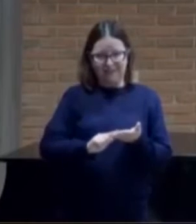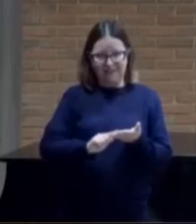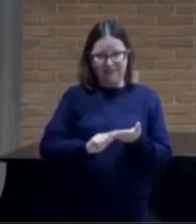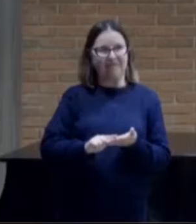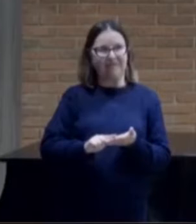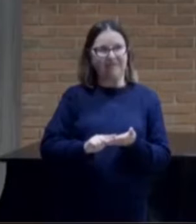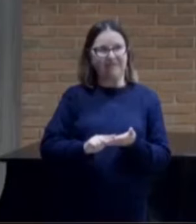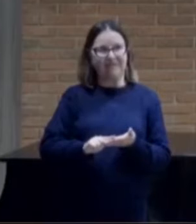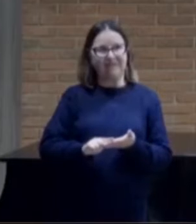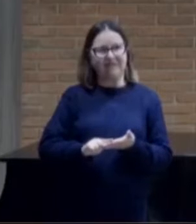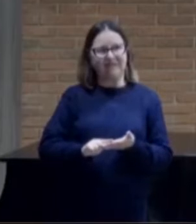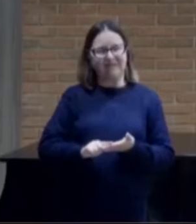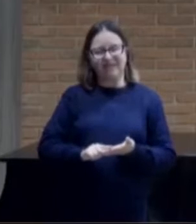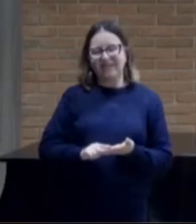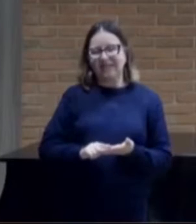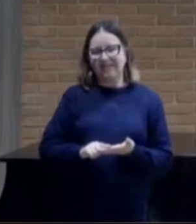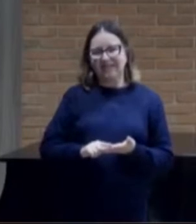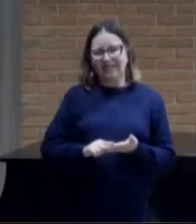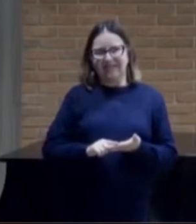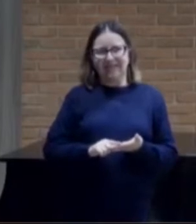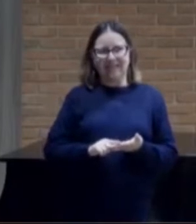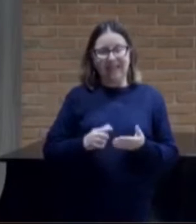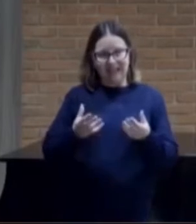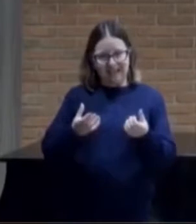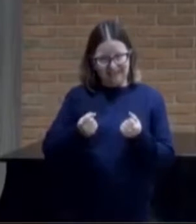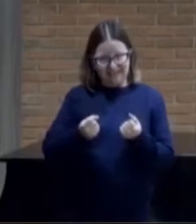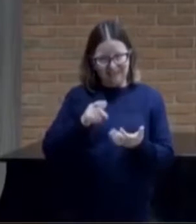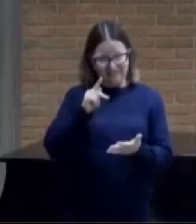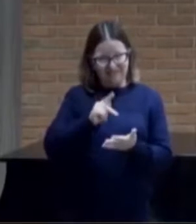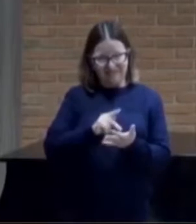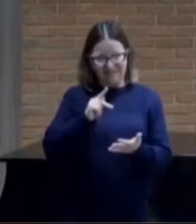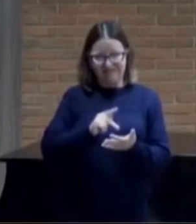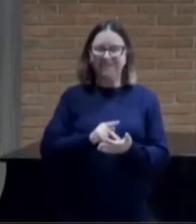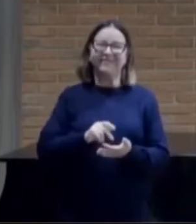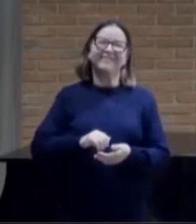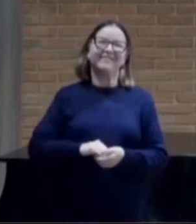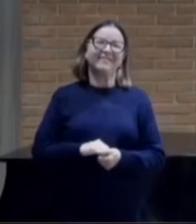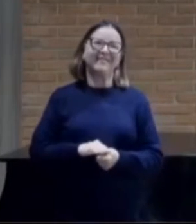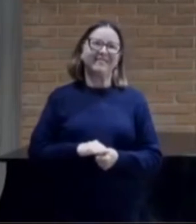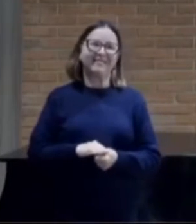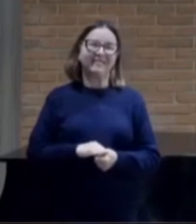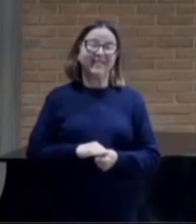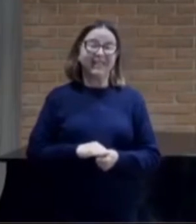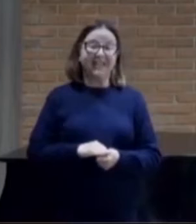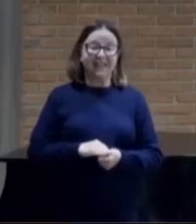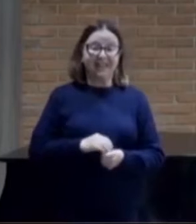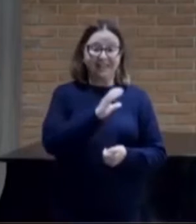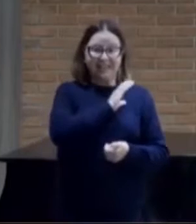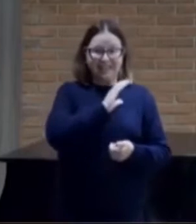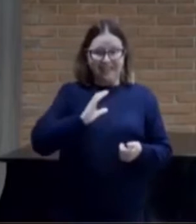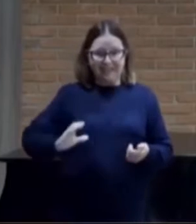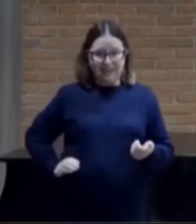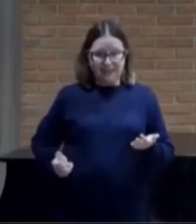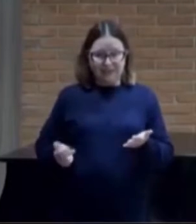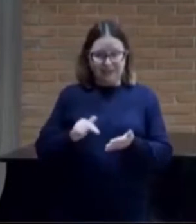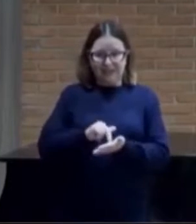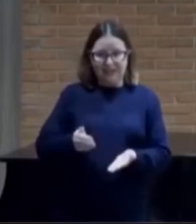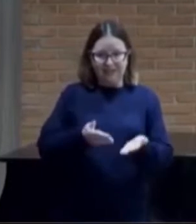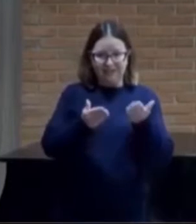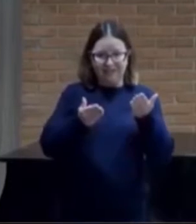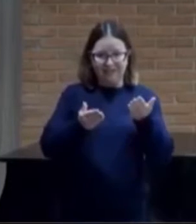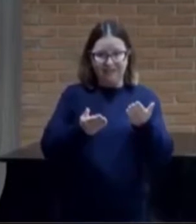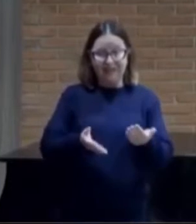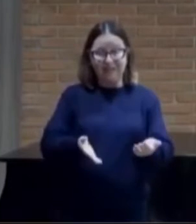a sério. A obra de Cristo não parou na cruz. Né? Ele ressuscitou e nos deu da sua própria